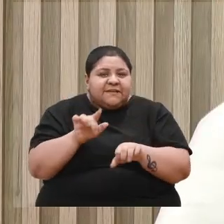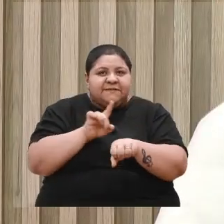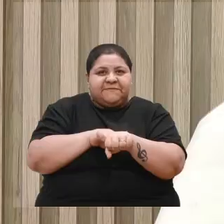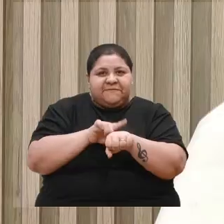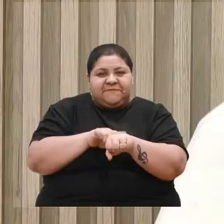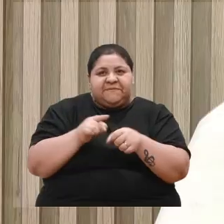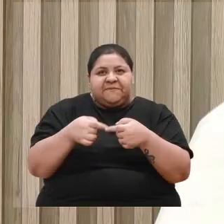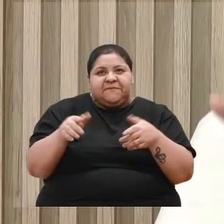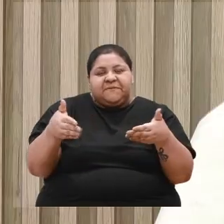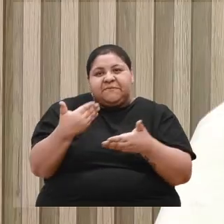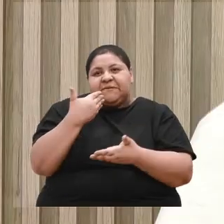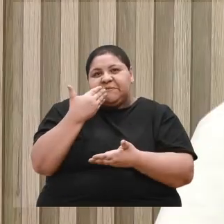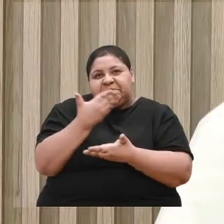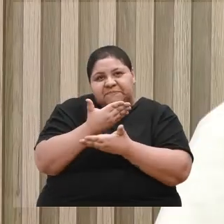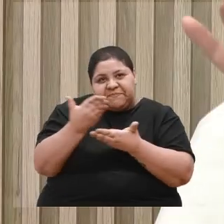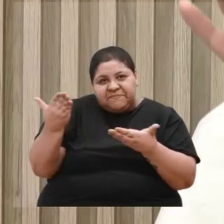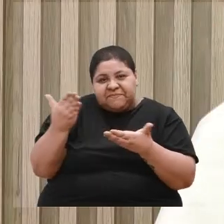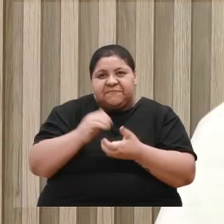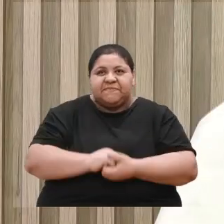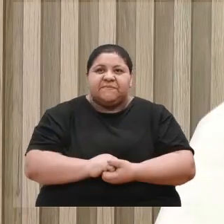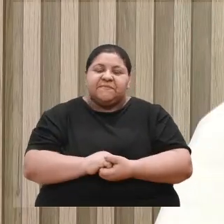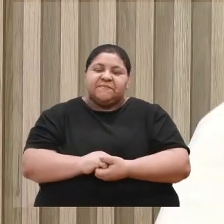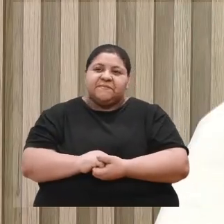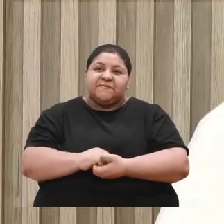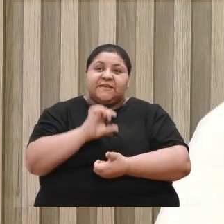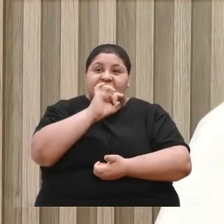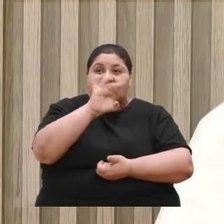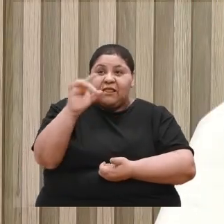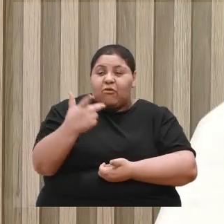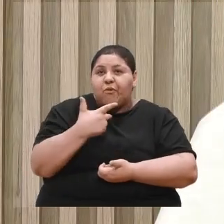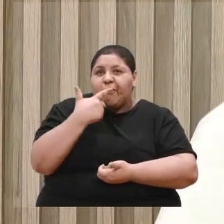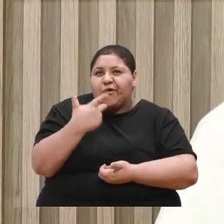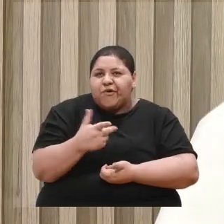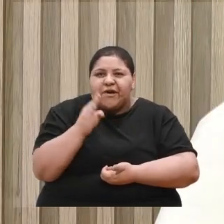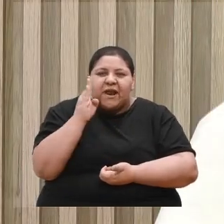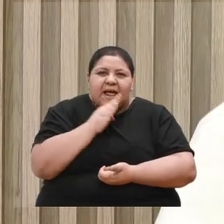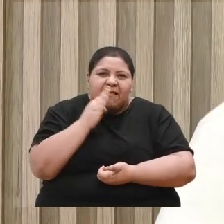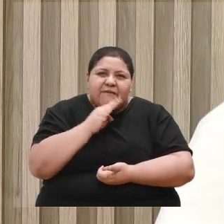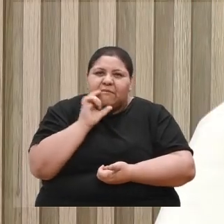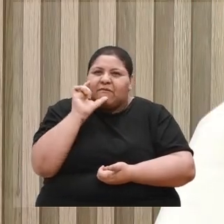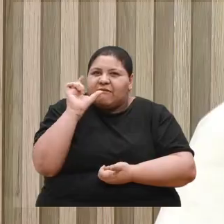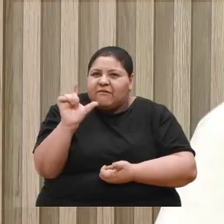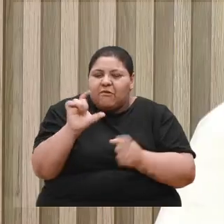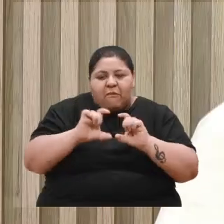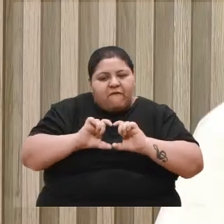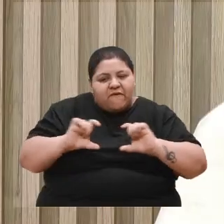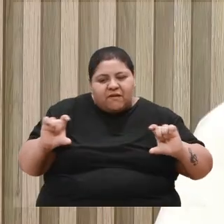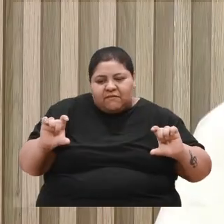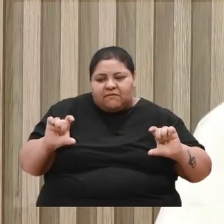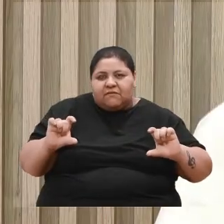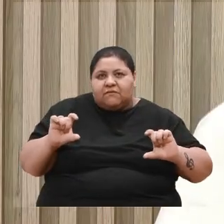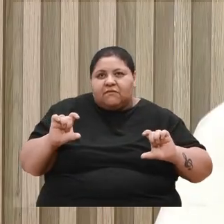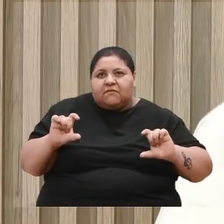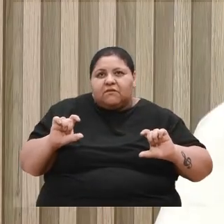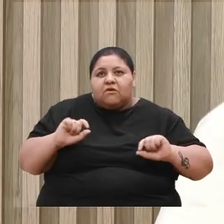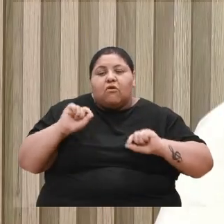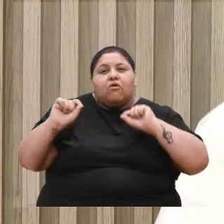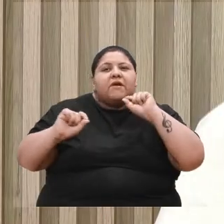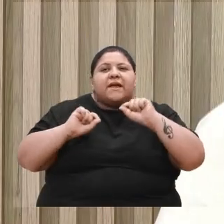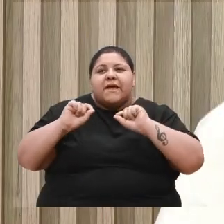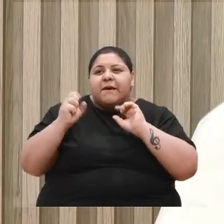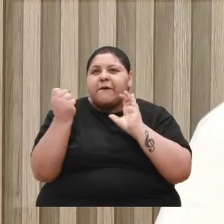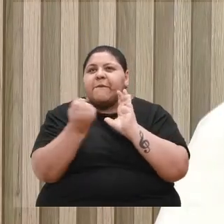tempo, mas eu quero pedir para vocês, né, fazer uma rodada aqui com cada uma, bem rapidinho, uma palavra, uma frase, o